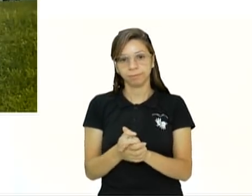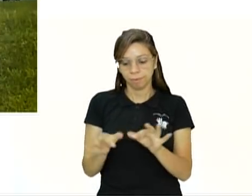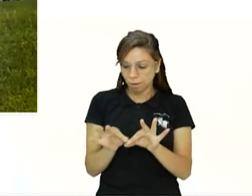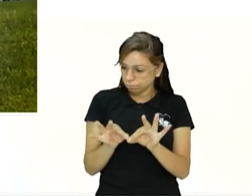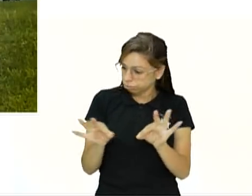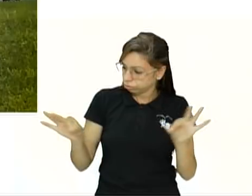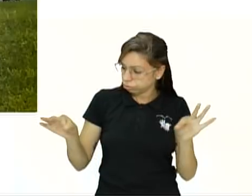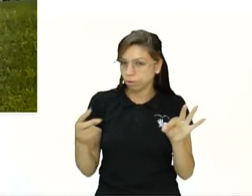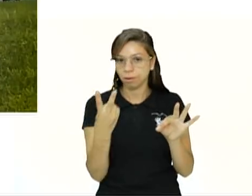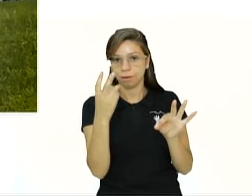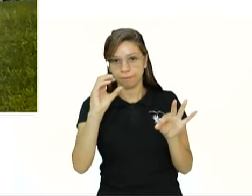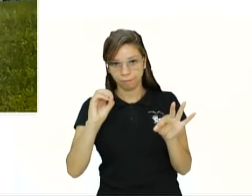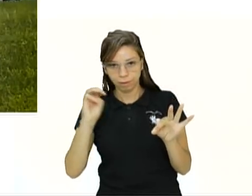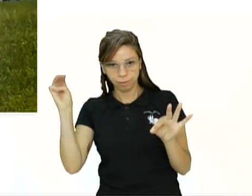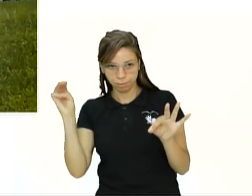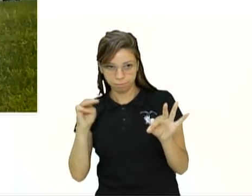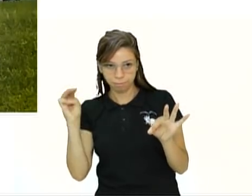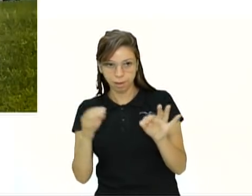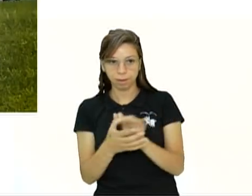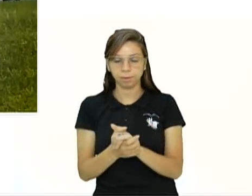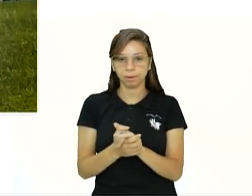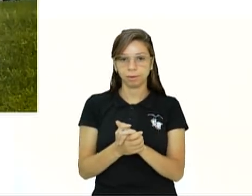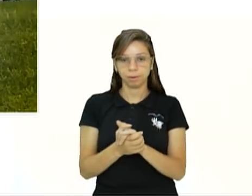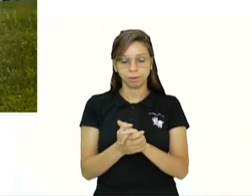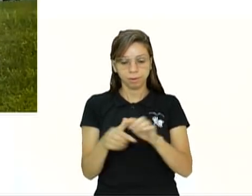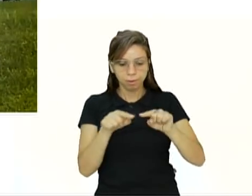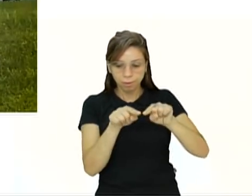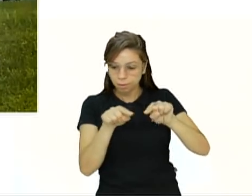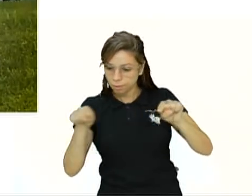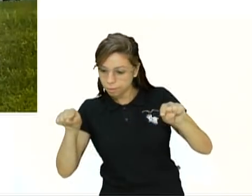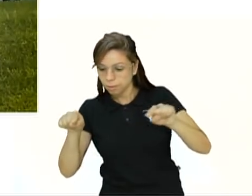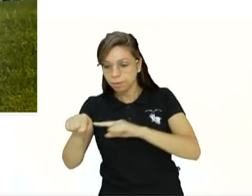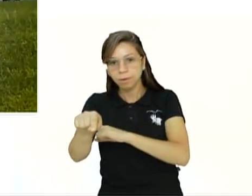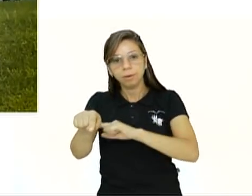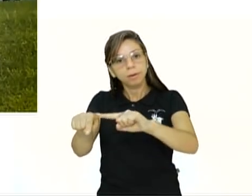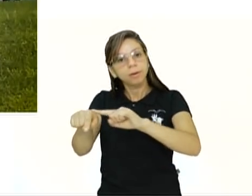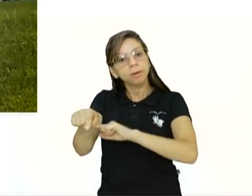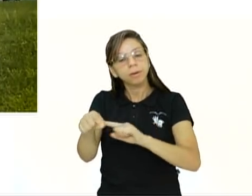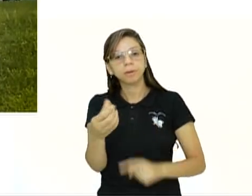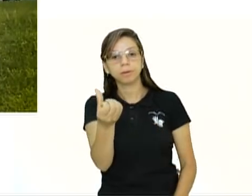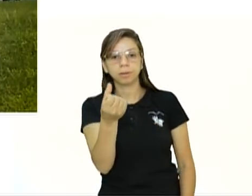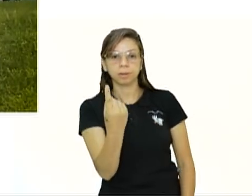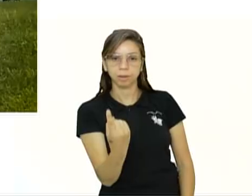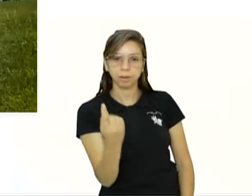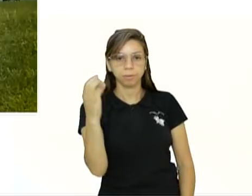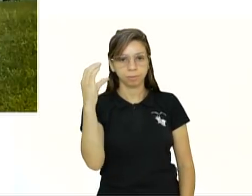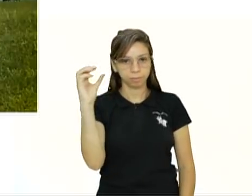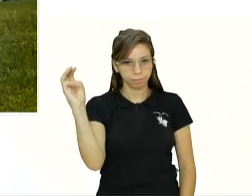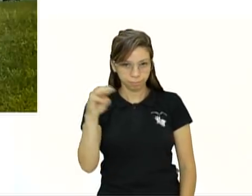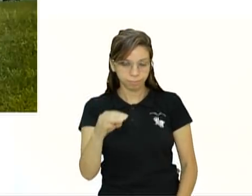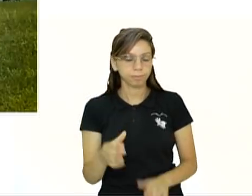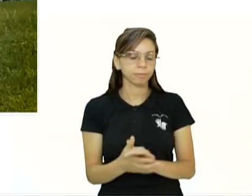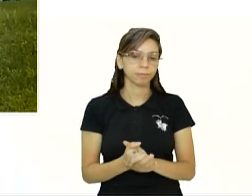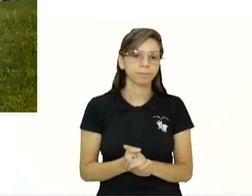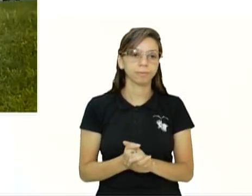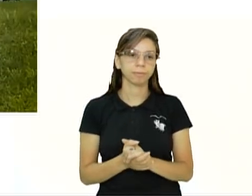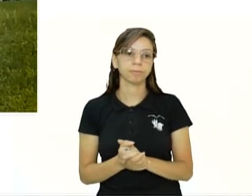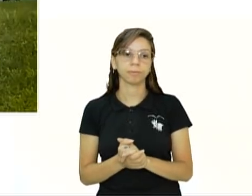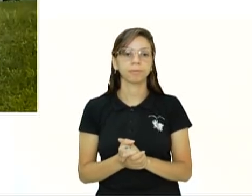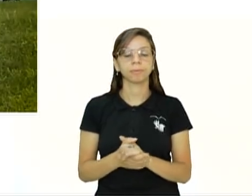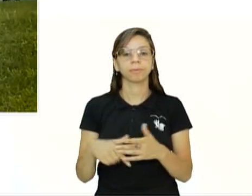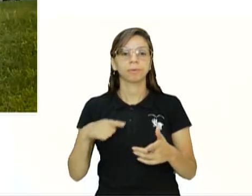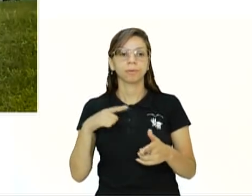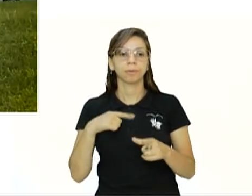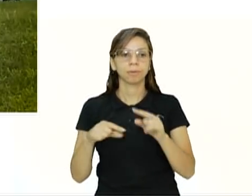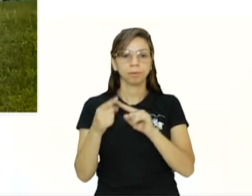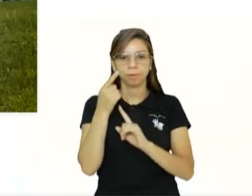distância, a altura do bastão aproximadamente 1 metro e o tamanho do braço aproximadamente 61 centímetros. Por semelhança de triângulos, nós